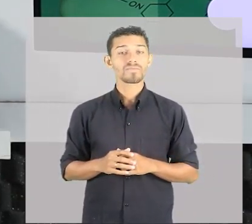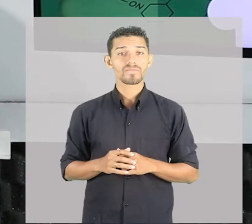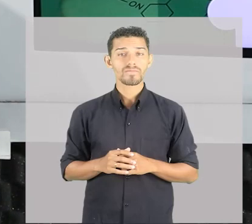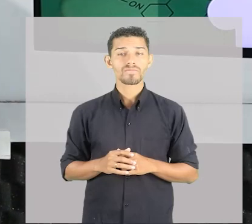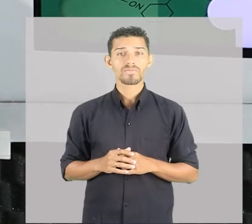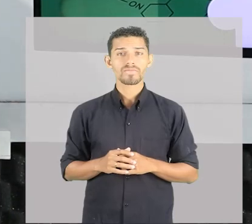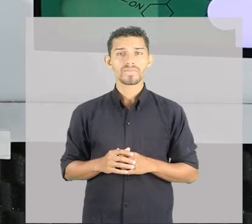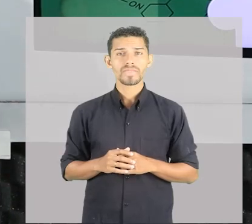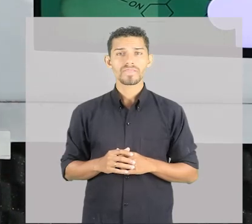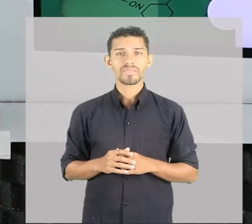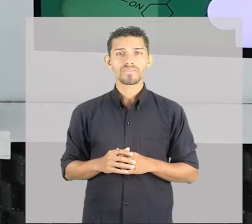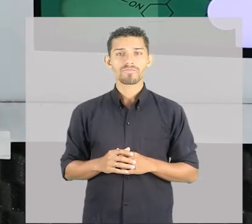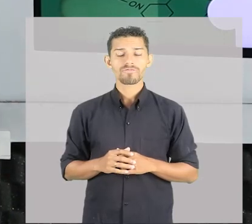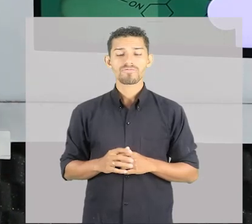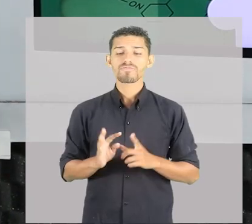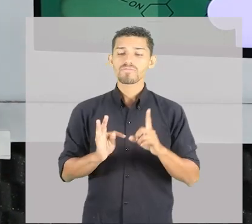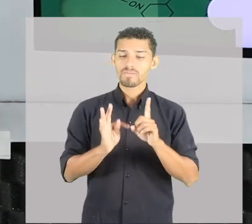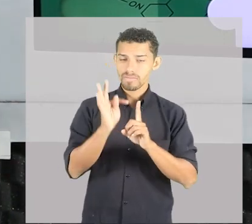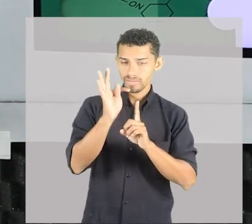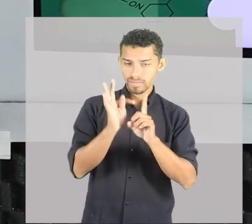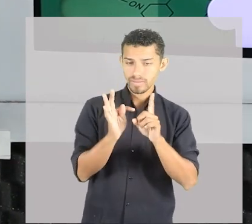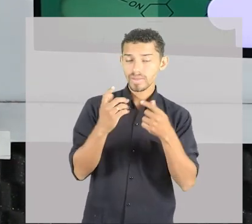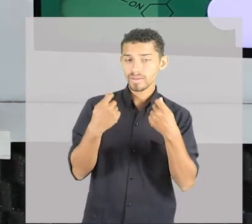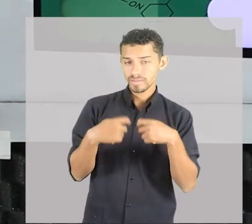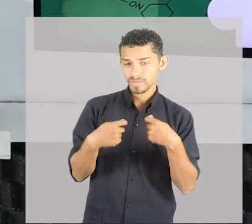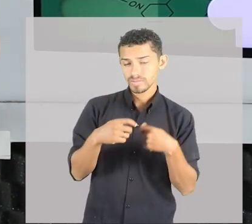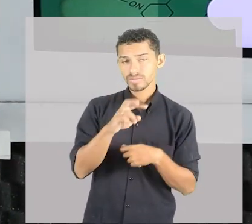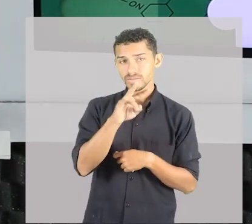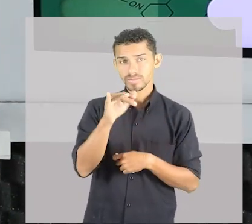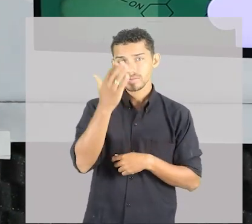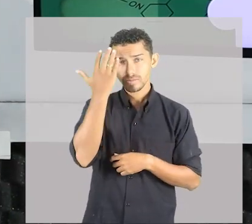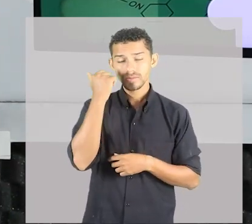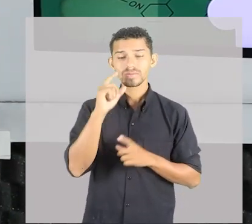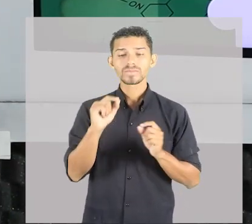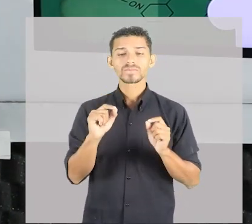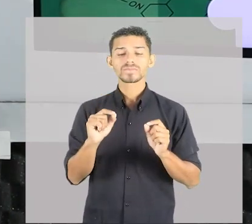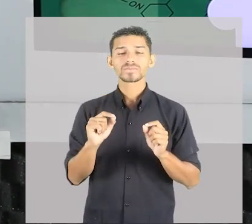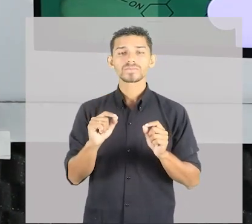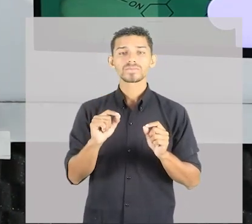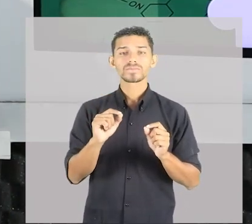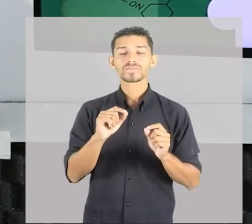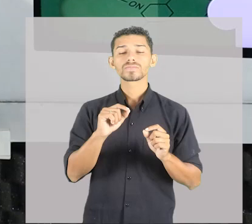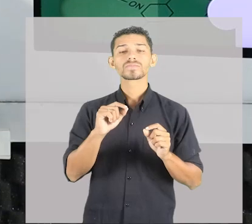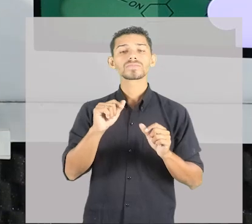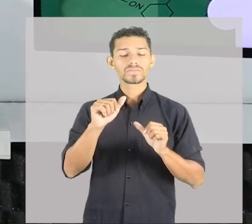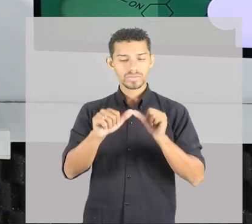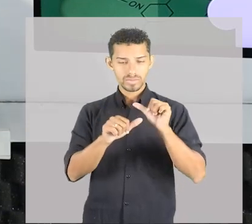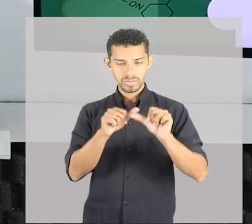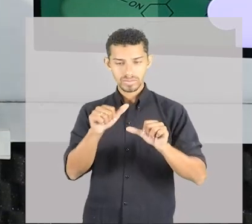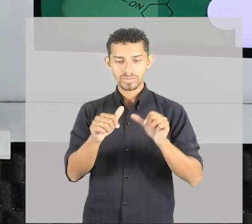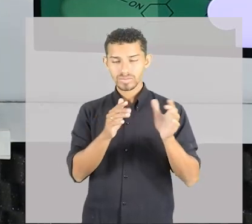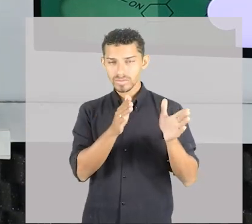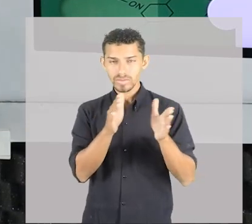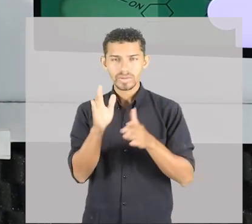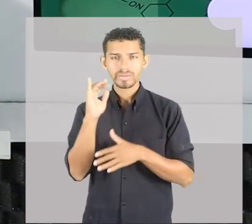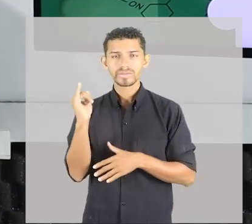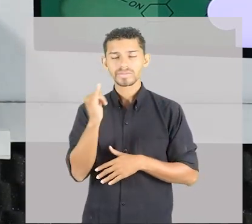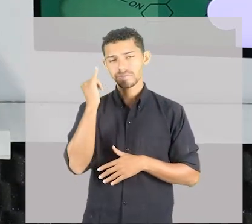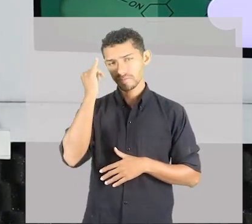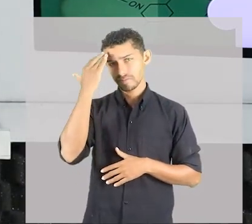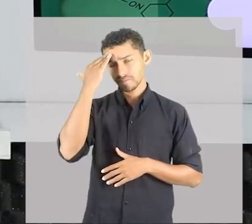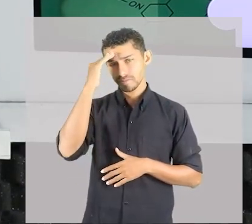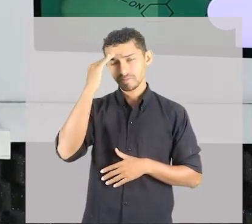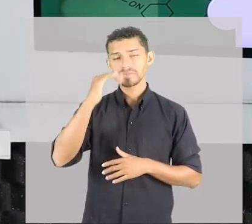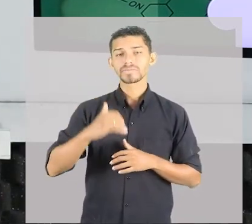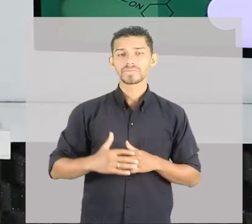temperatura e aí na temperatura o que eu preciso que meu filho saiba fazer uma mudança fundamental eu